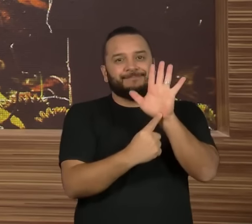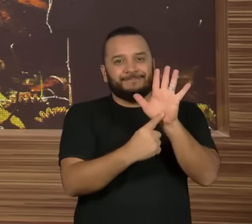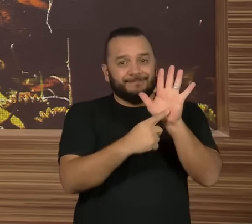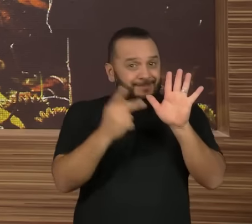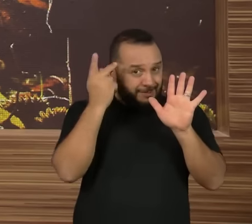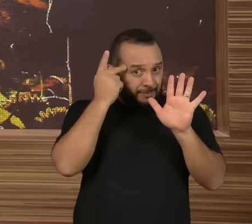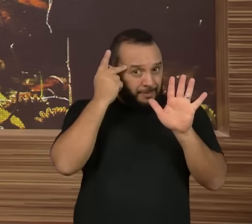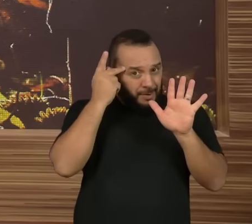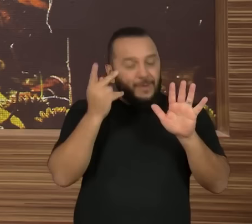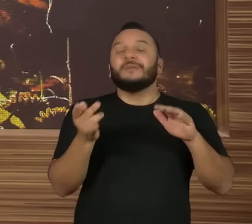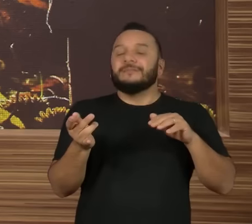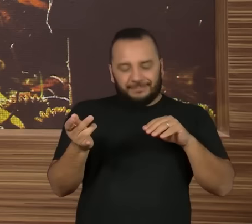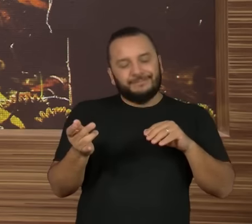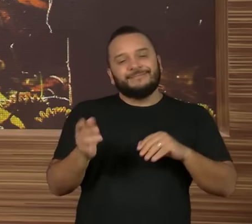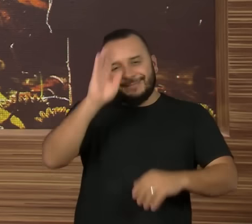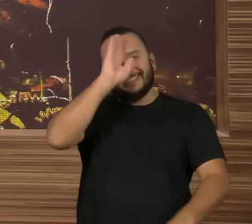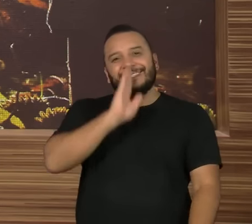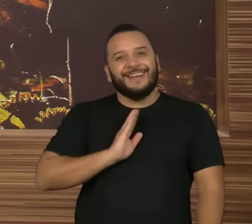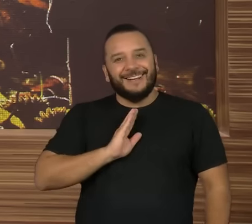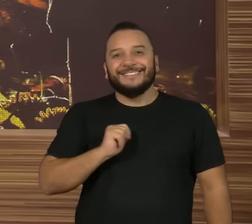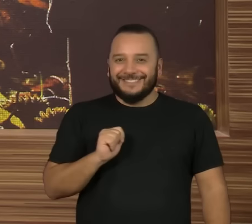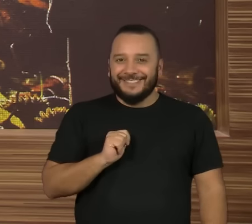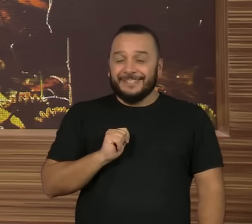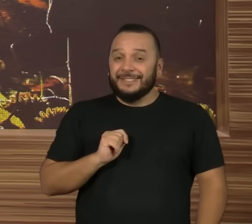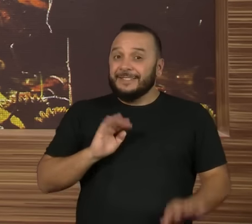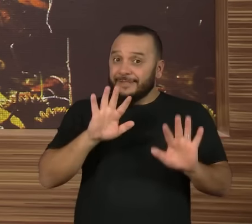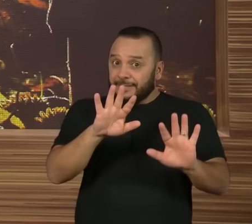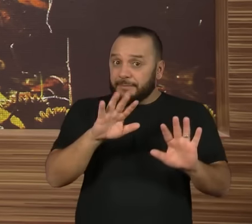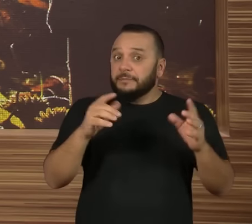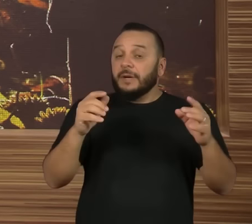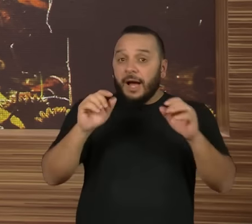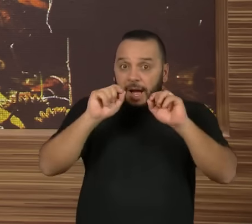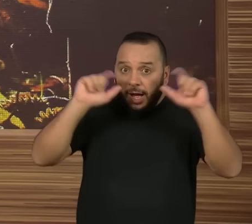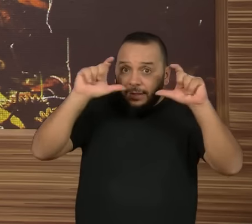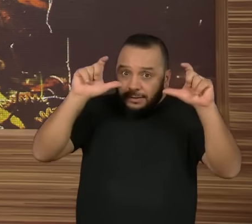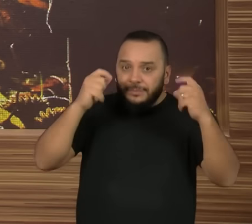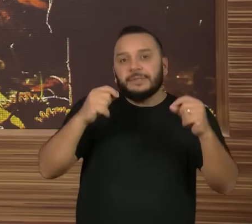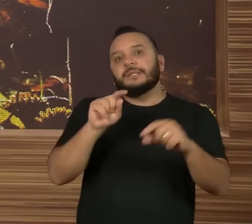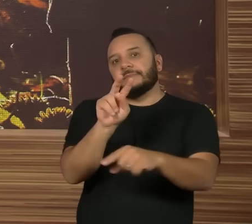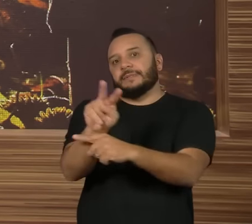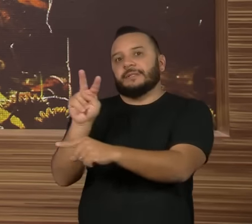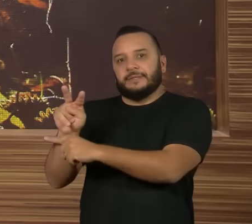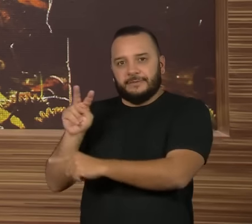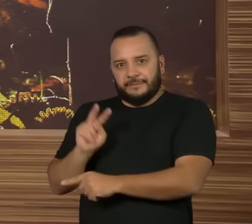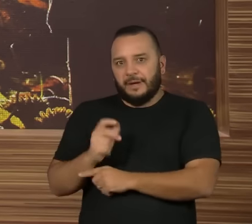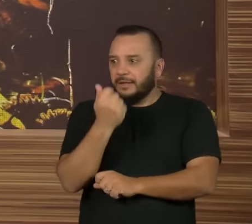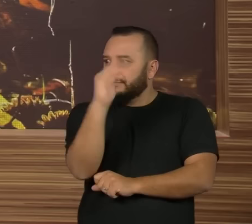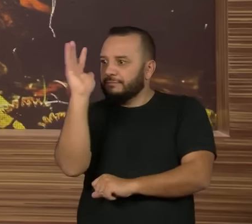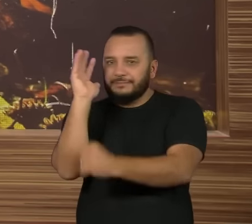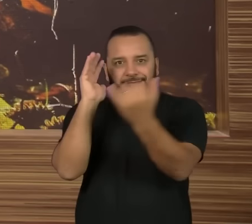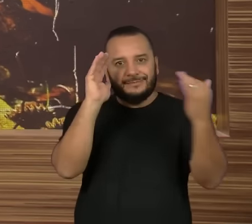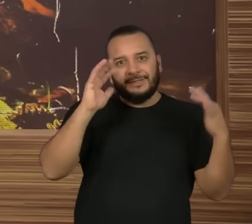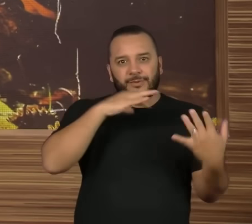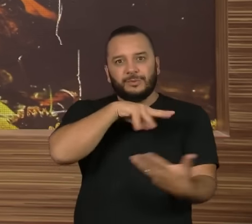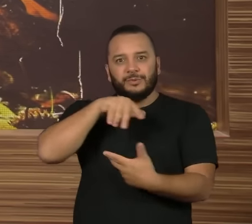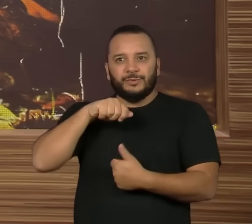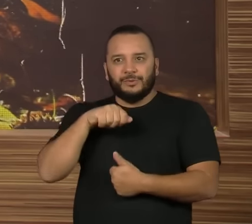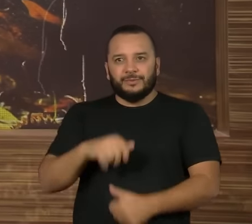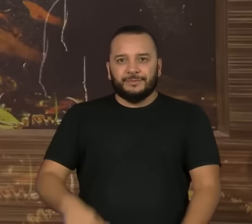paulista, de graça. O alerta é para a necessidade de preservar a biodiversidade do planeta.